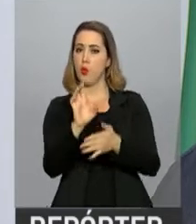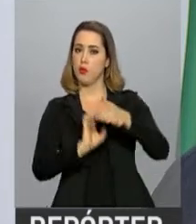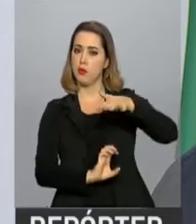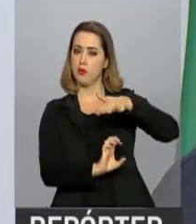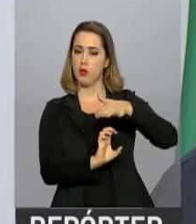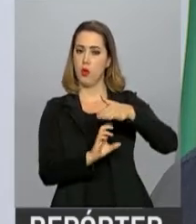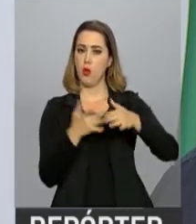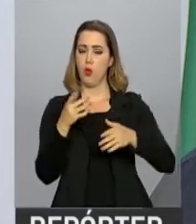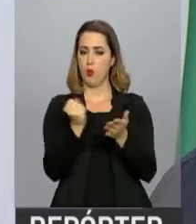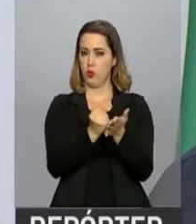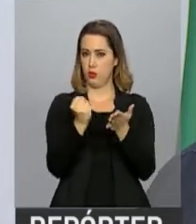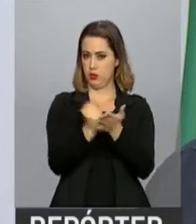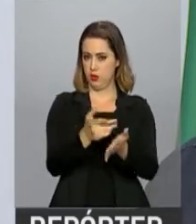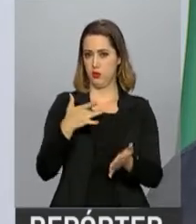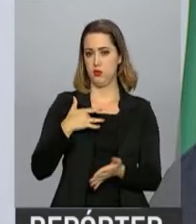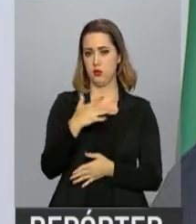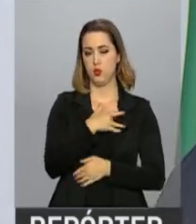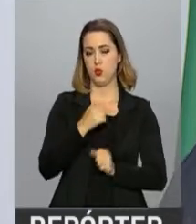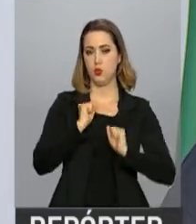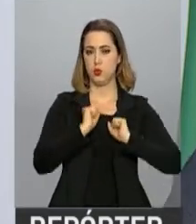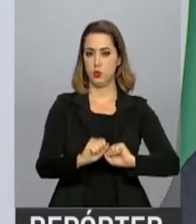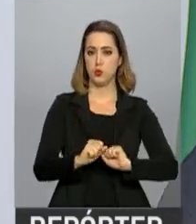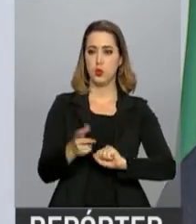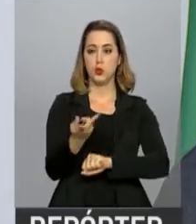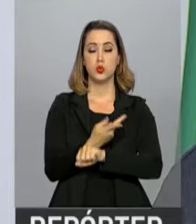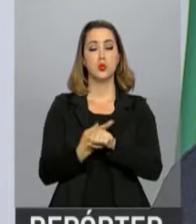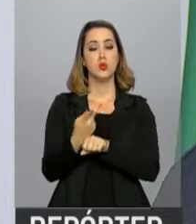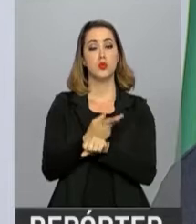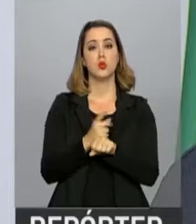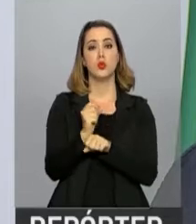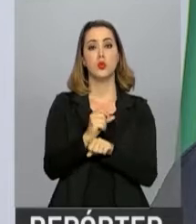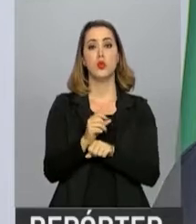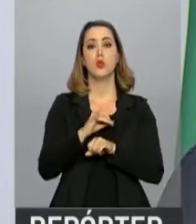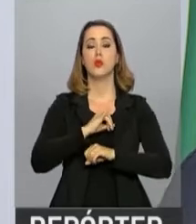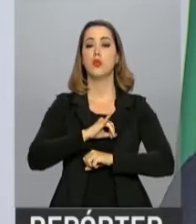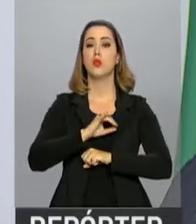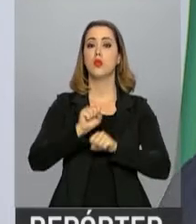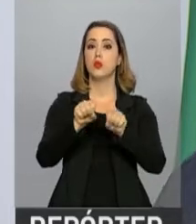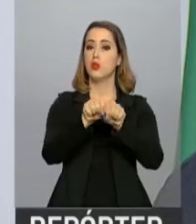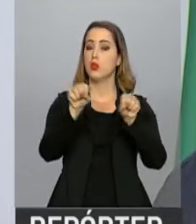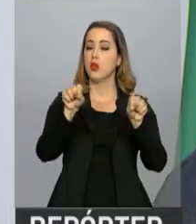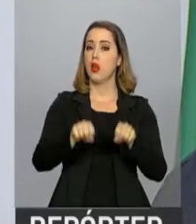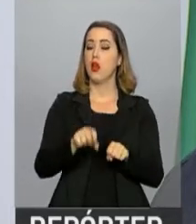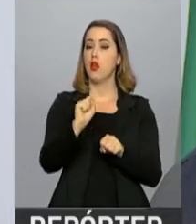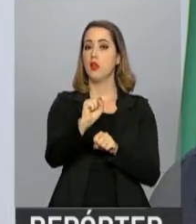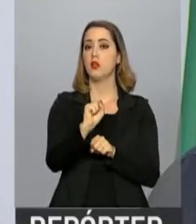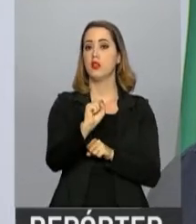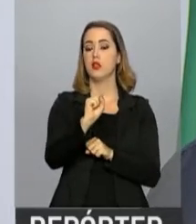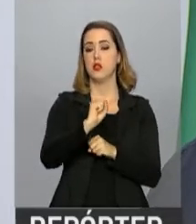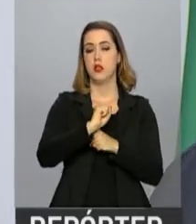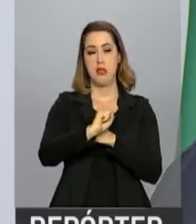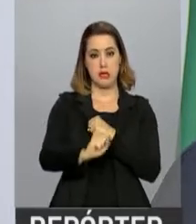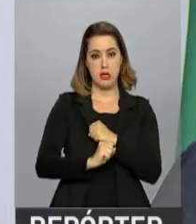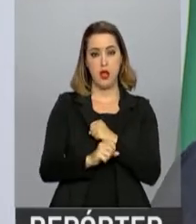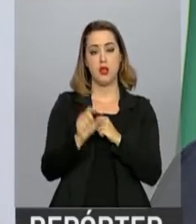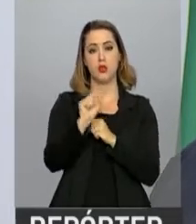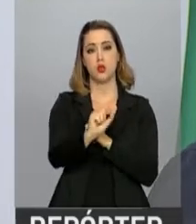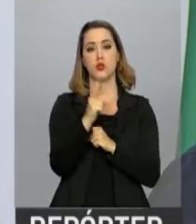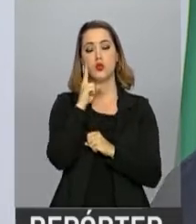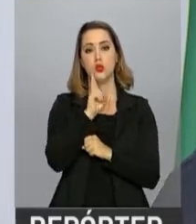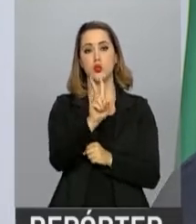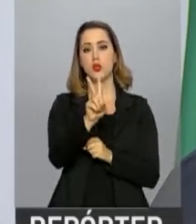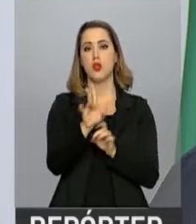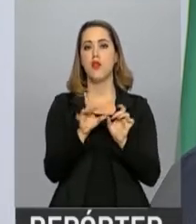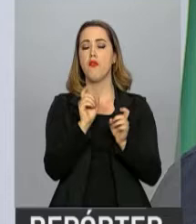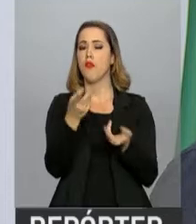sites especializados, os próprios sites dos órgãos de defesa do consumidor e sites